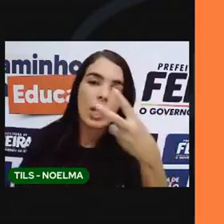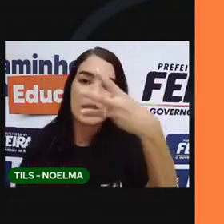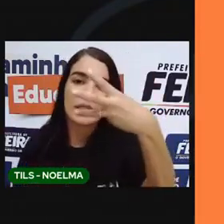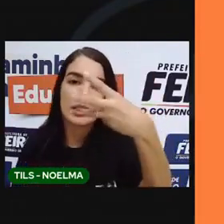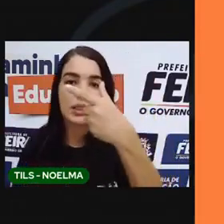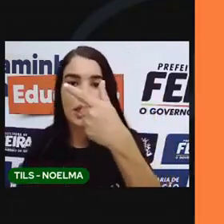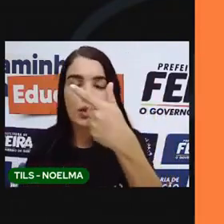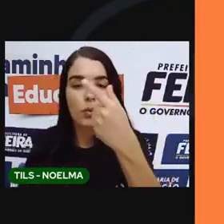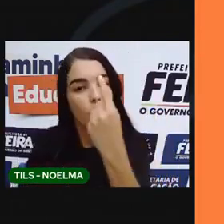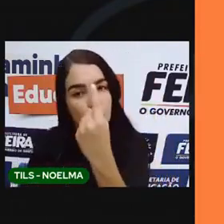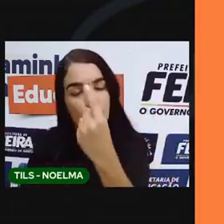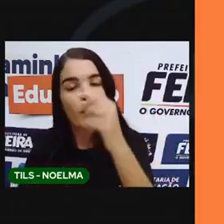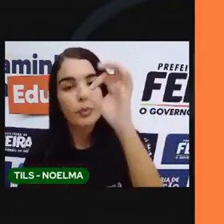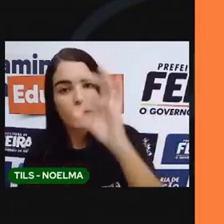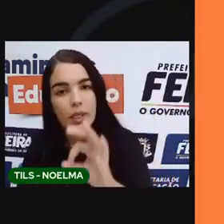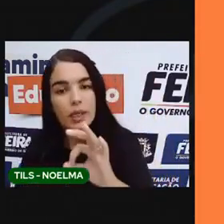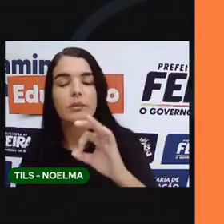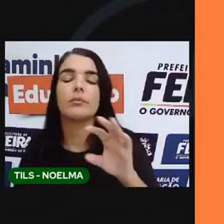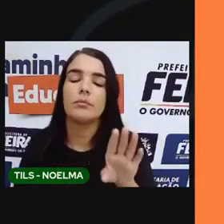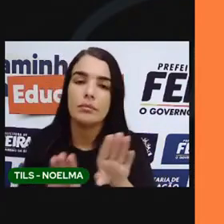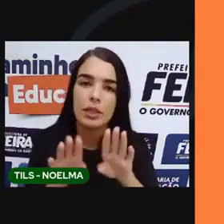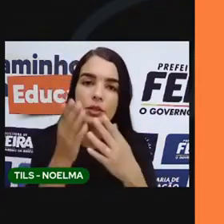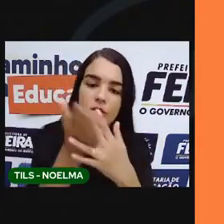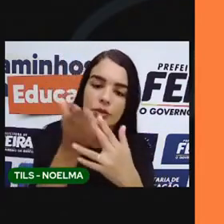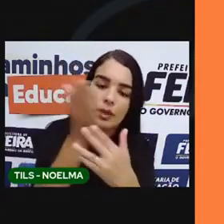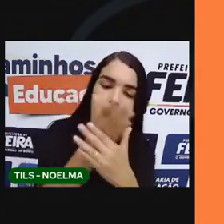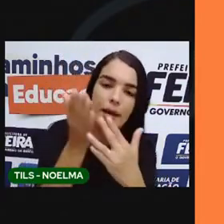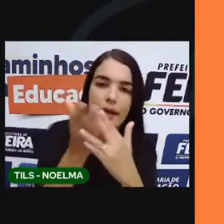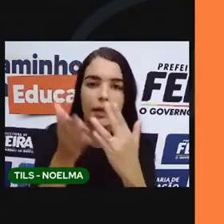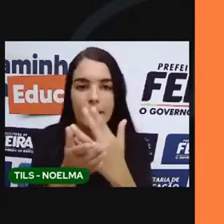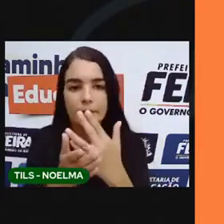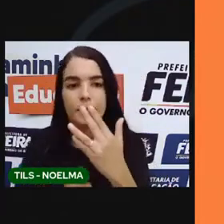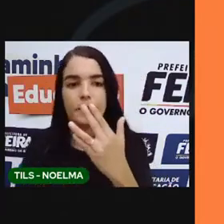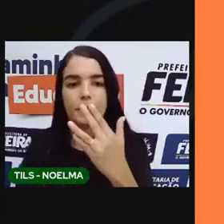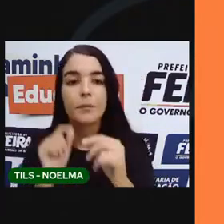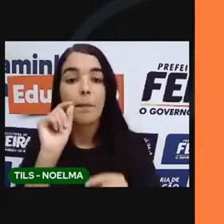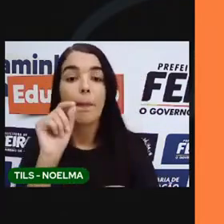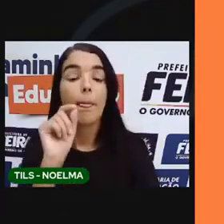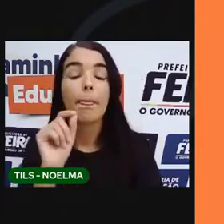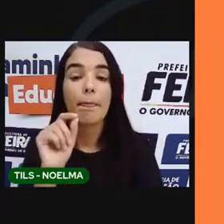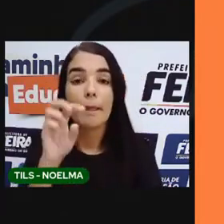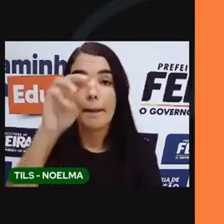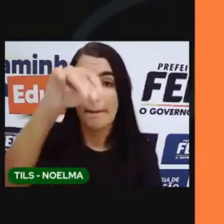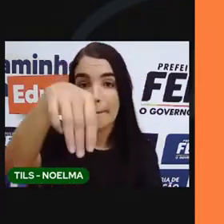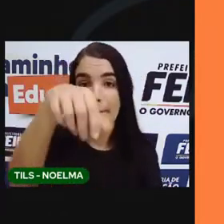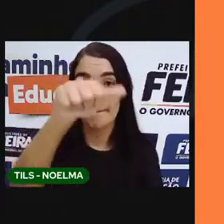de Caatinga. O bioma Mata Atlântica, ele atinge